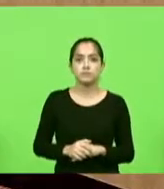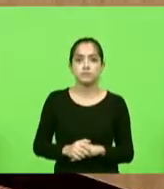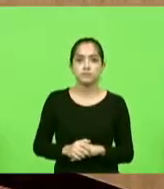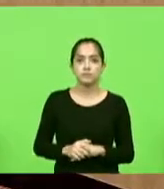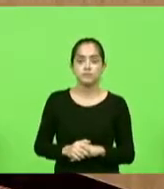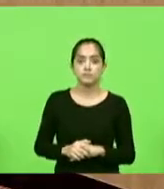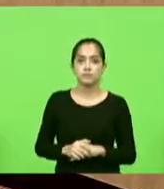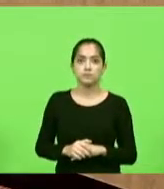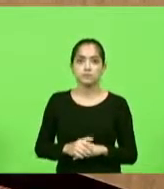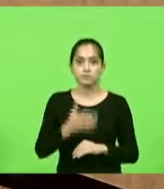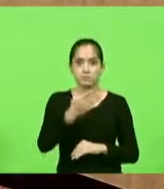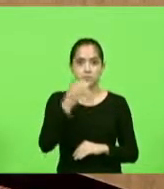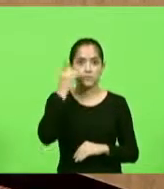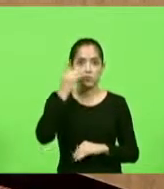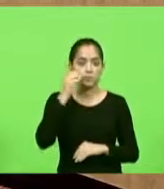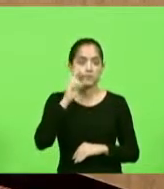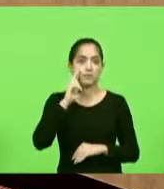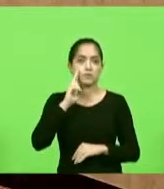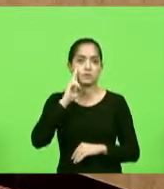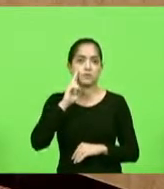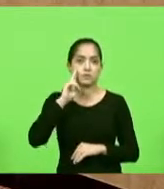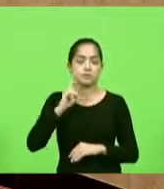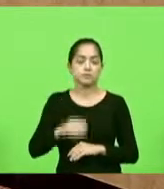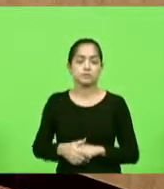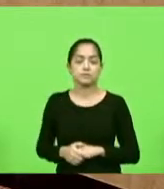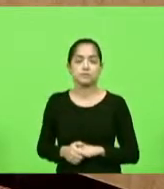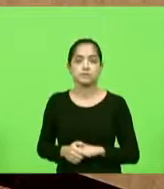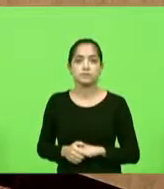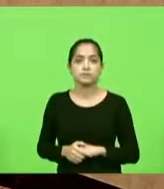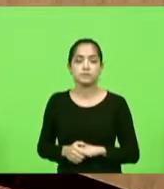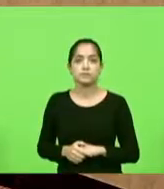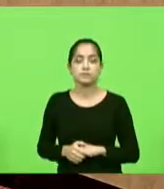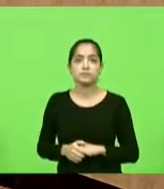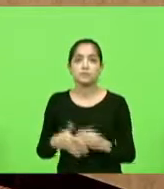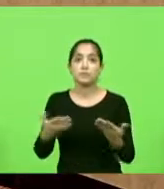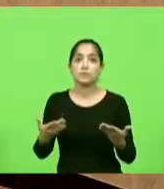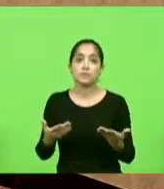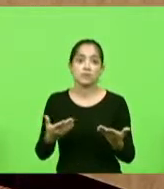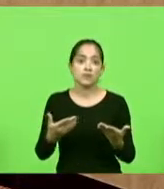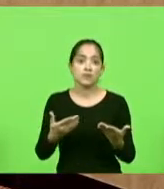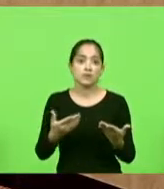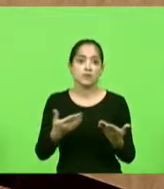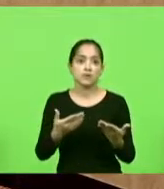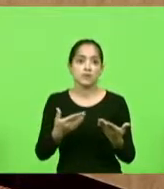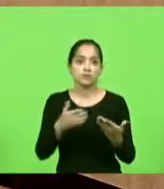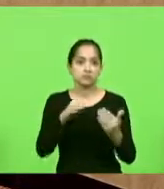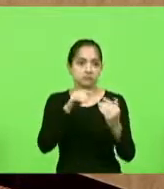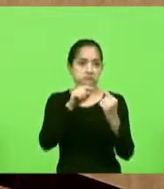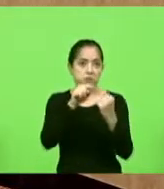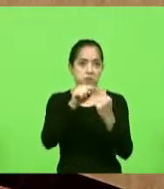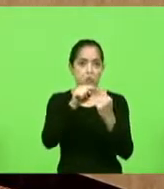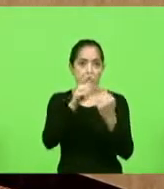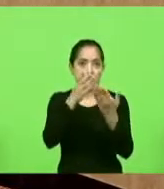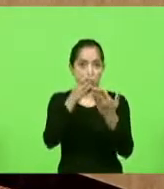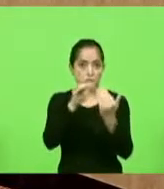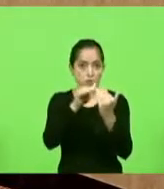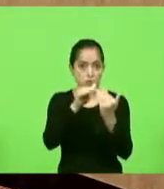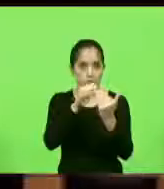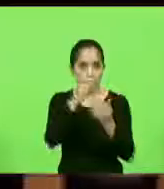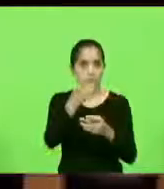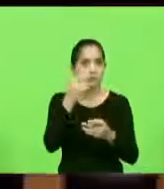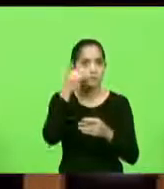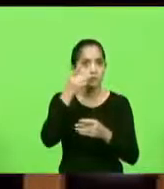Eu, deputado Ivanatz. Oh, eu vou seguir a mesma linha, meus colegas Sargento